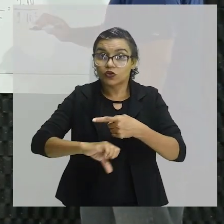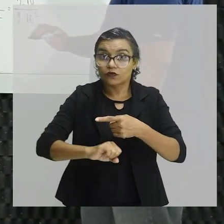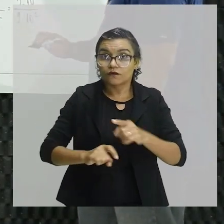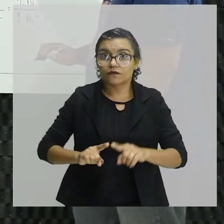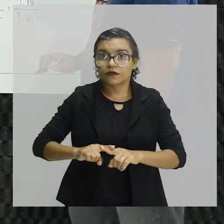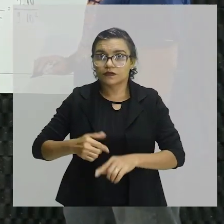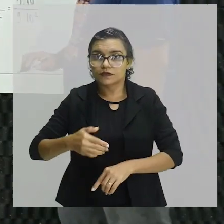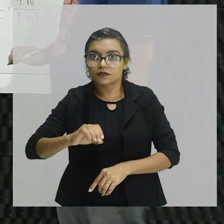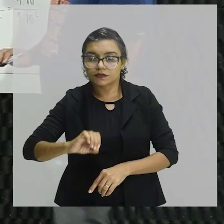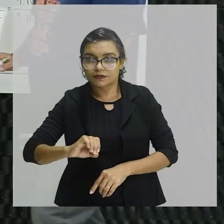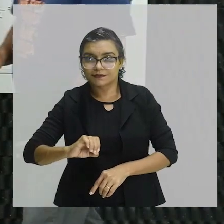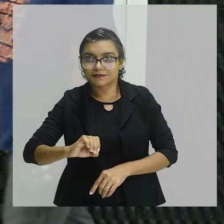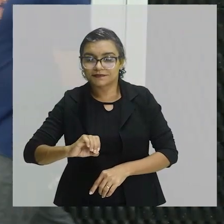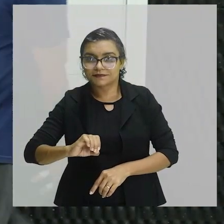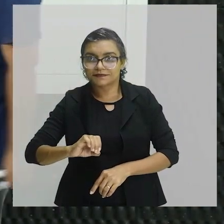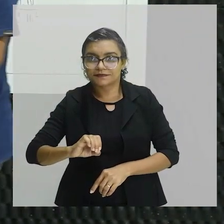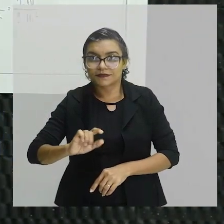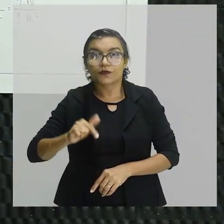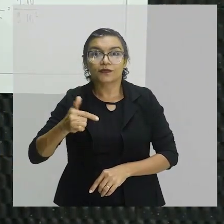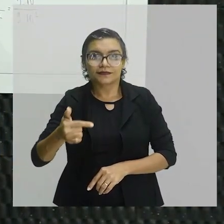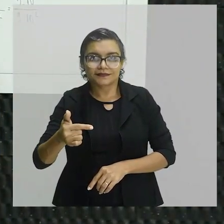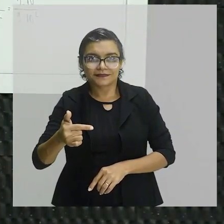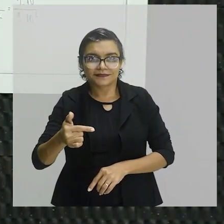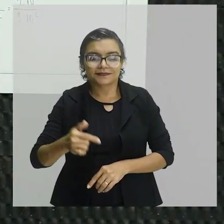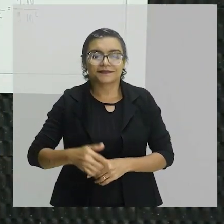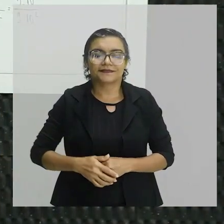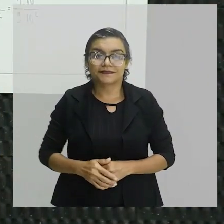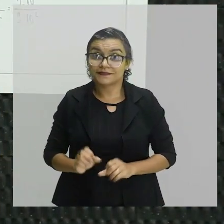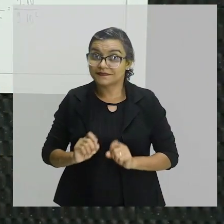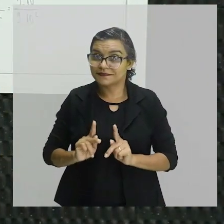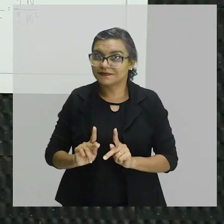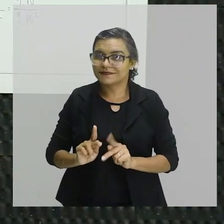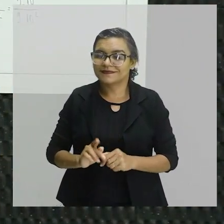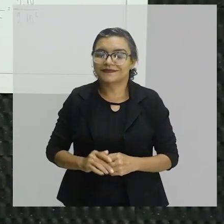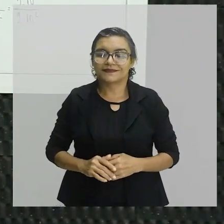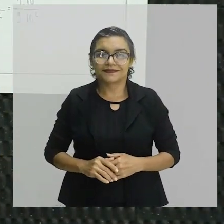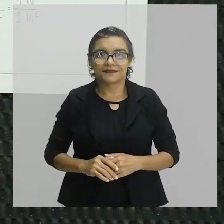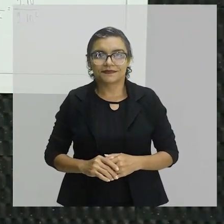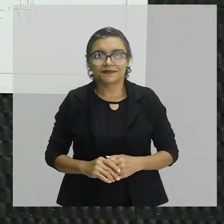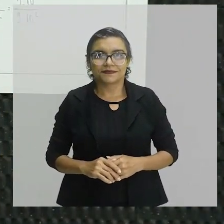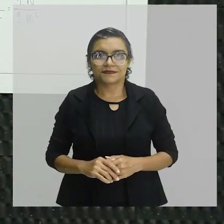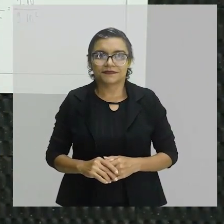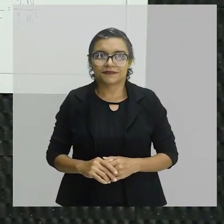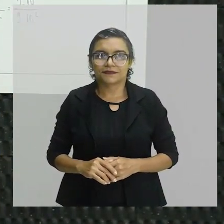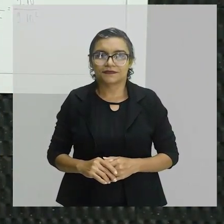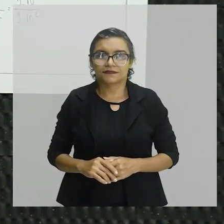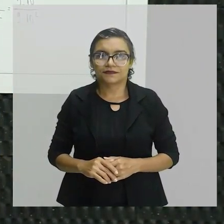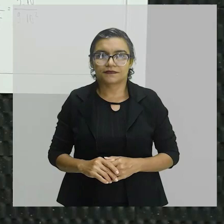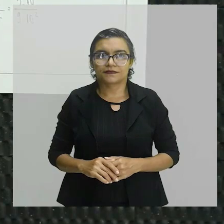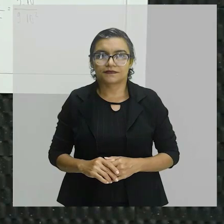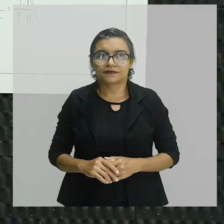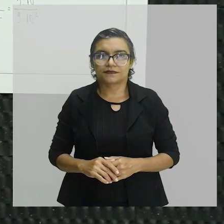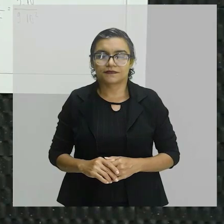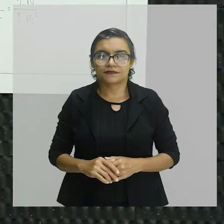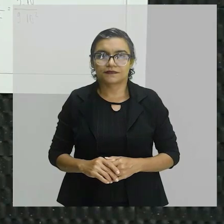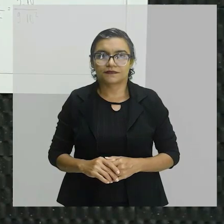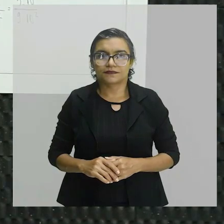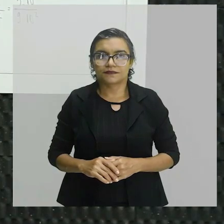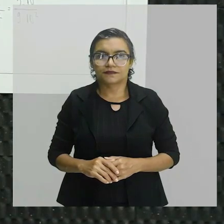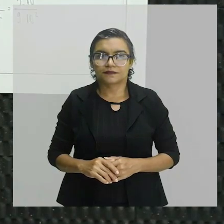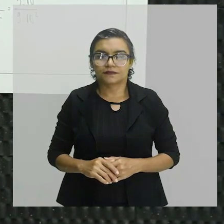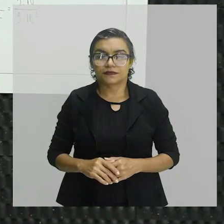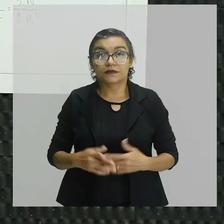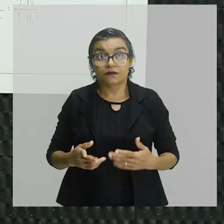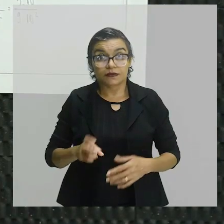10 ao quadrado. Ok? Então, vai ficar 5 dividido por